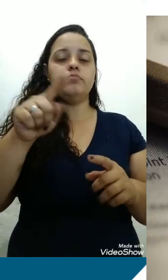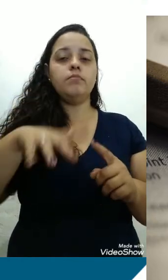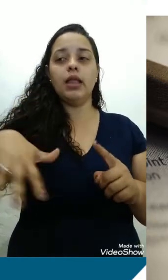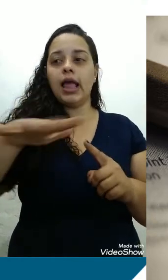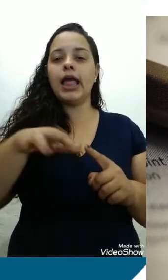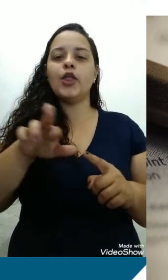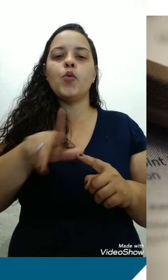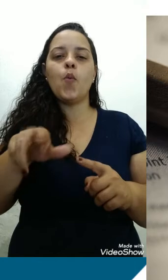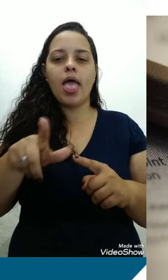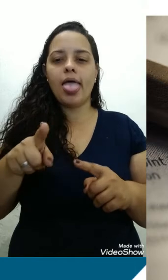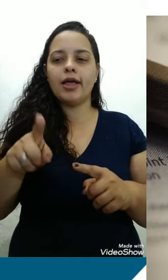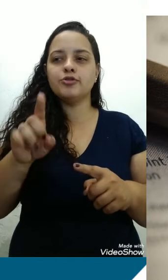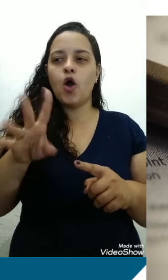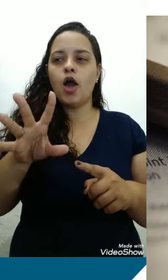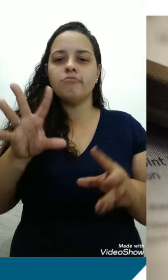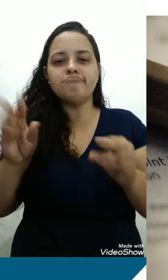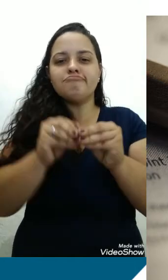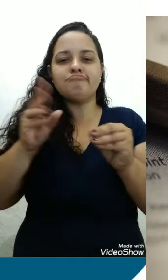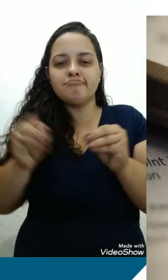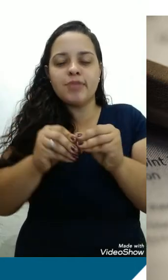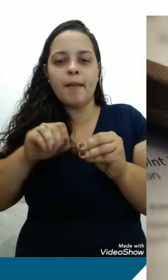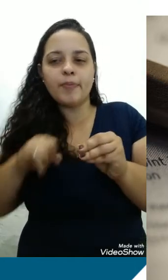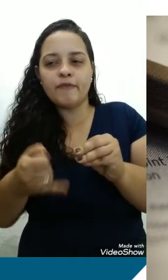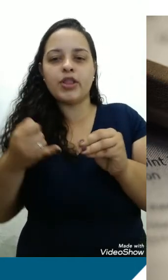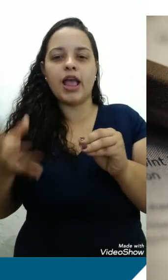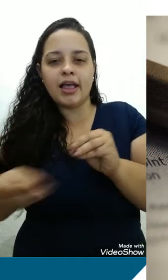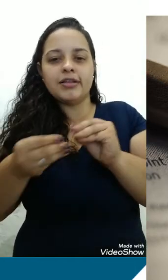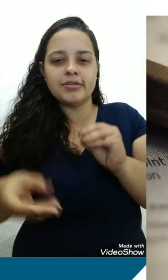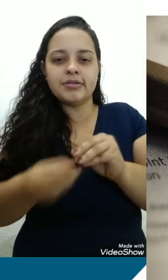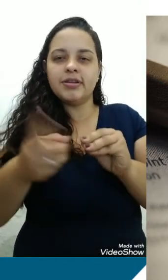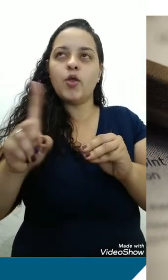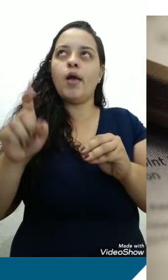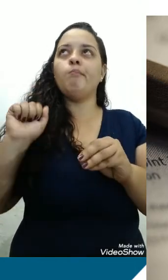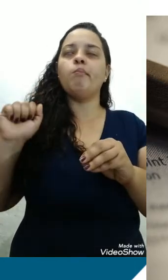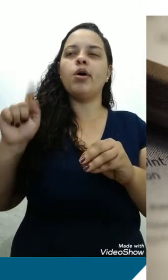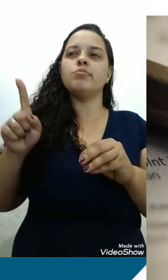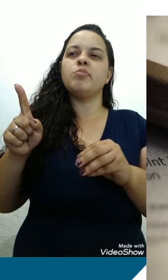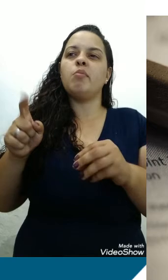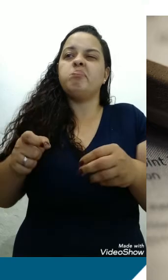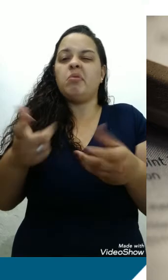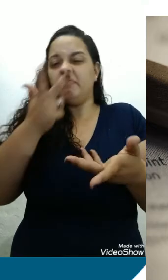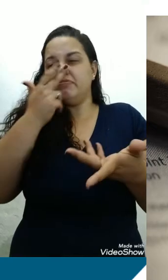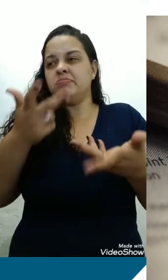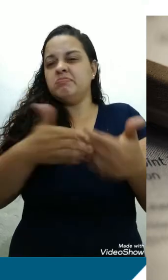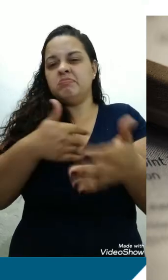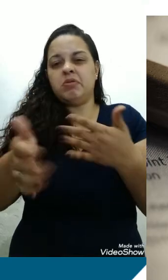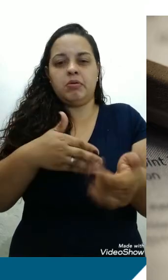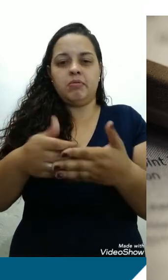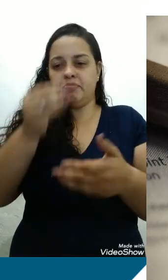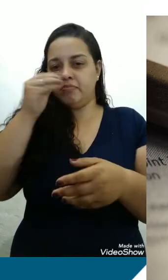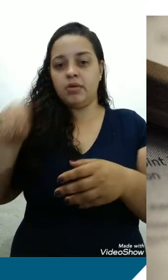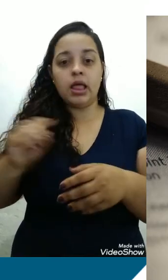repertório sociocultural ele não é uma ferramenta acessória na sua redação, ou seja, não é indiferente apresentar ou não apresentar um